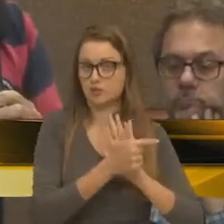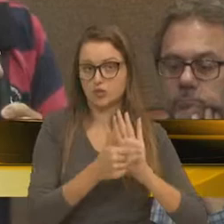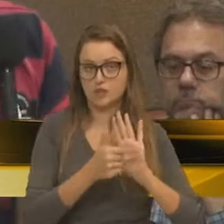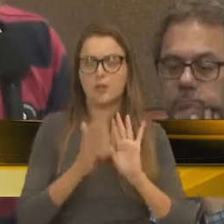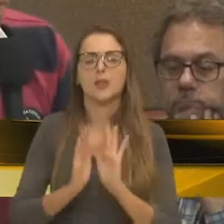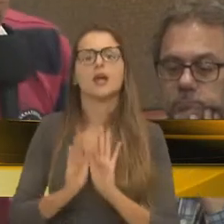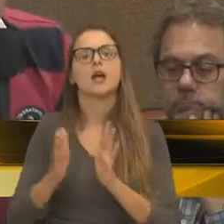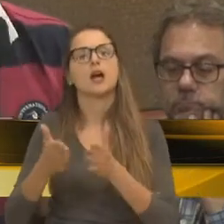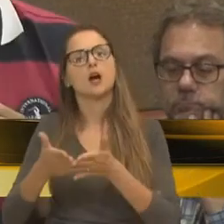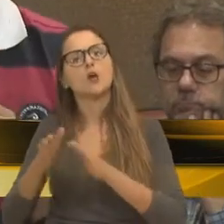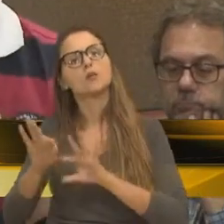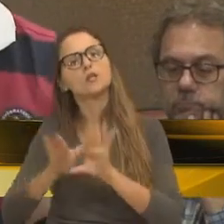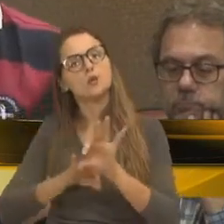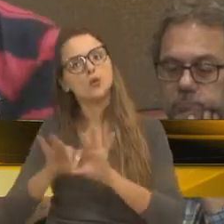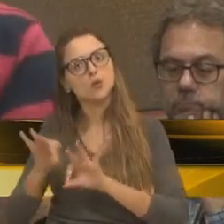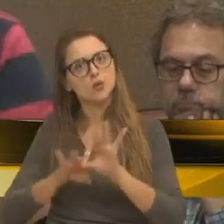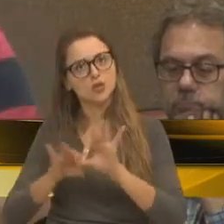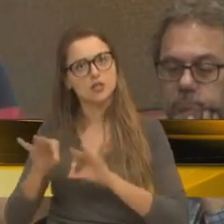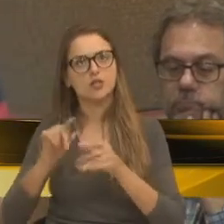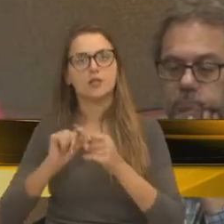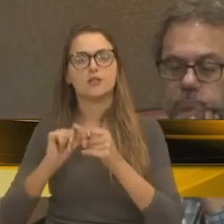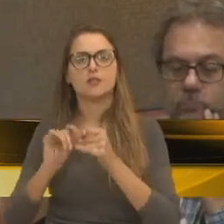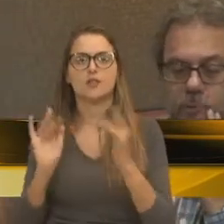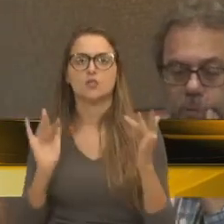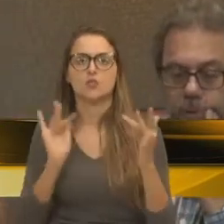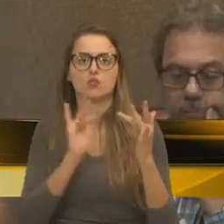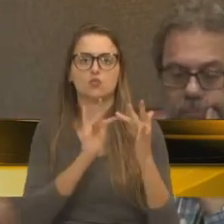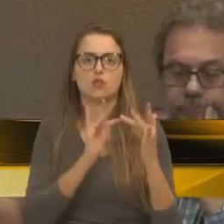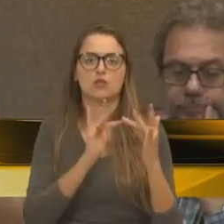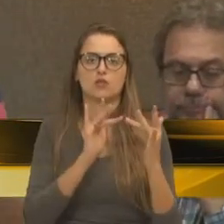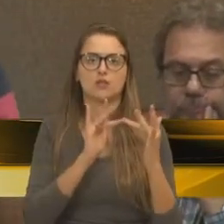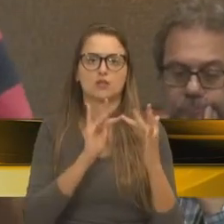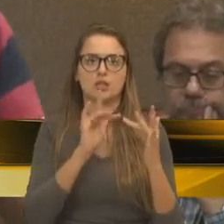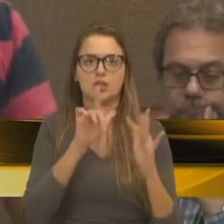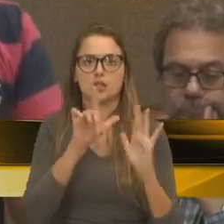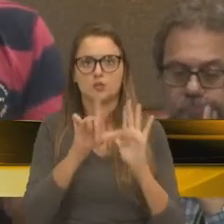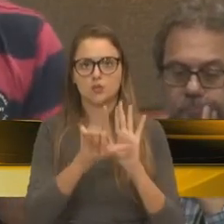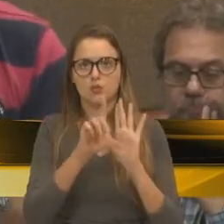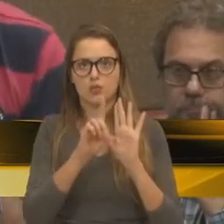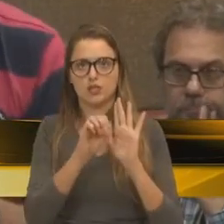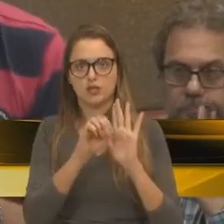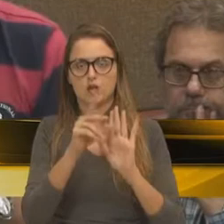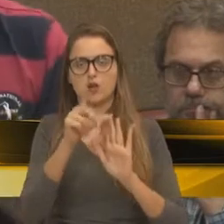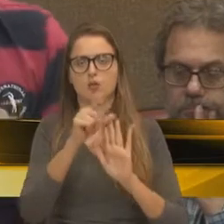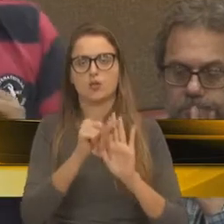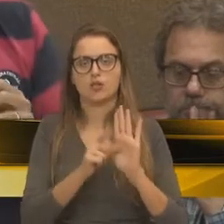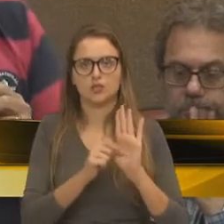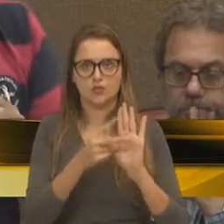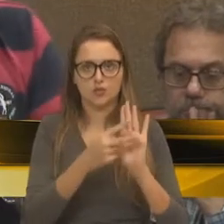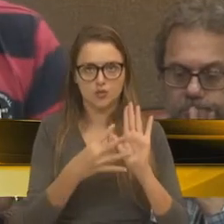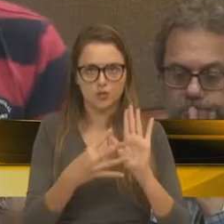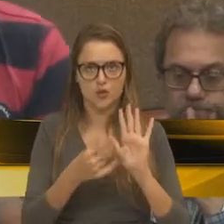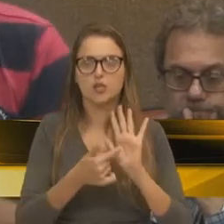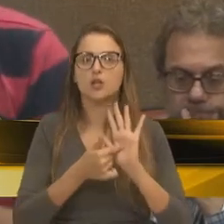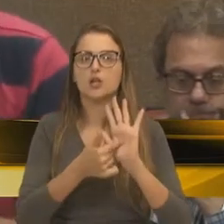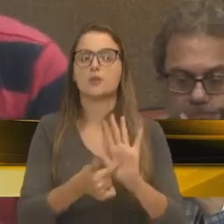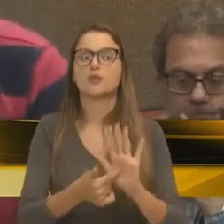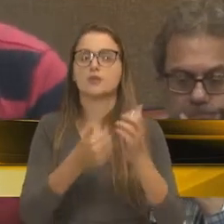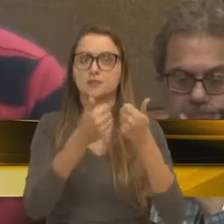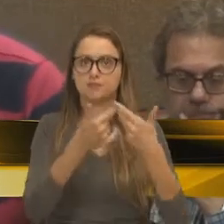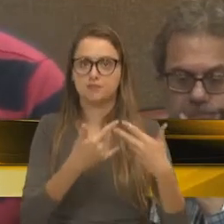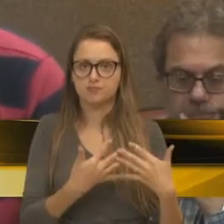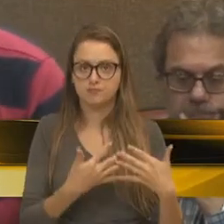aperfeiçoou isso fez um link com a lg ó no seu artigo 24 colocando as disposições e